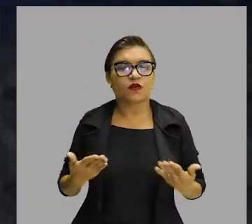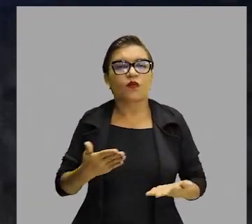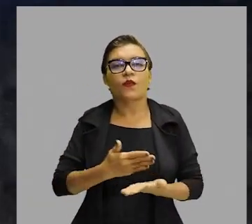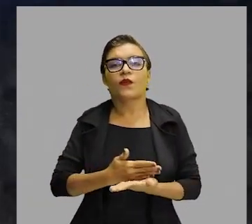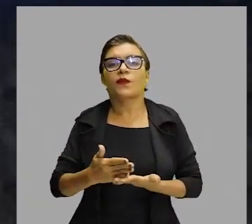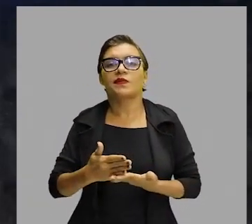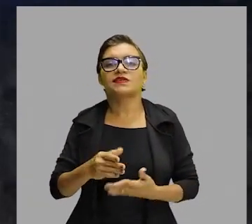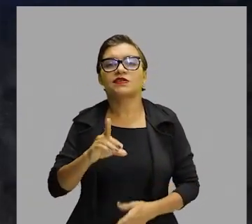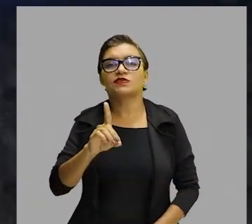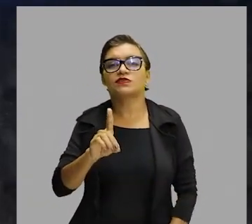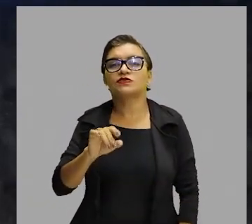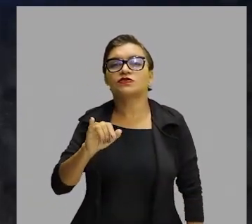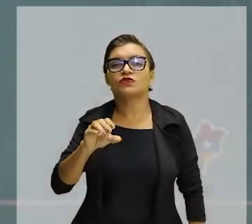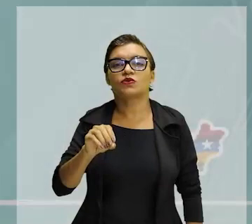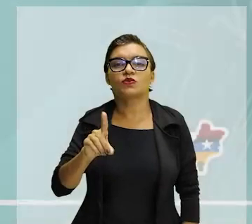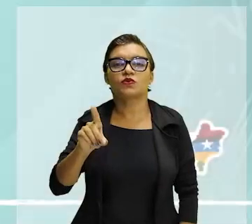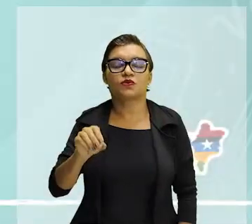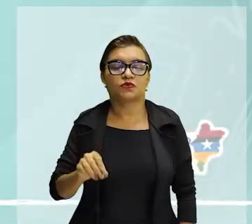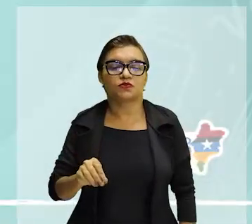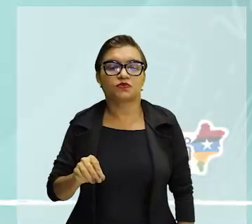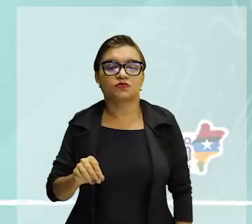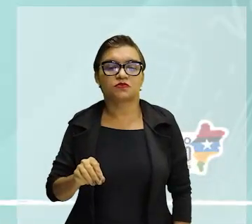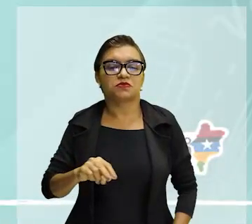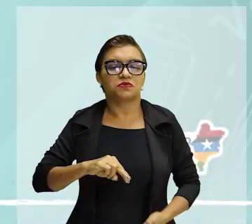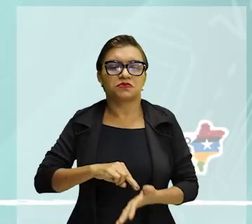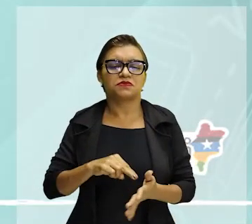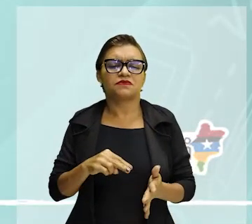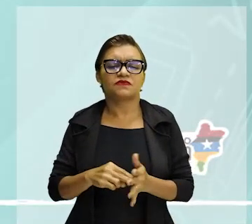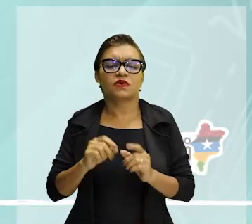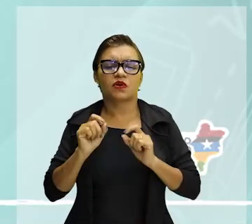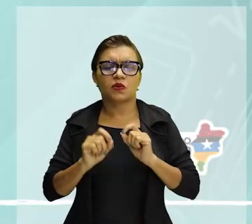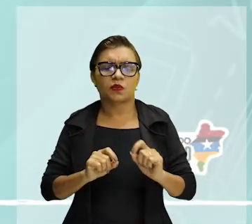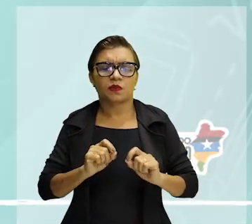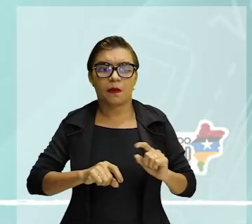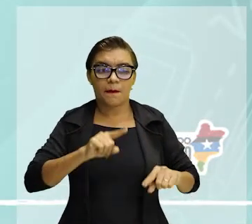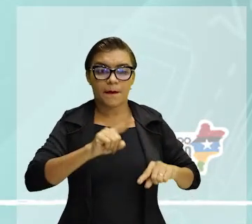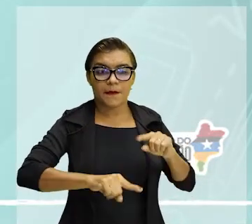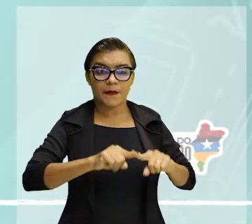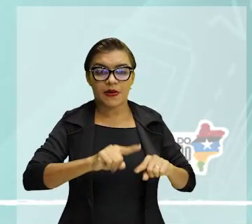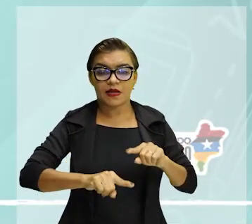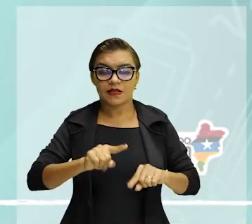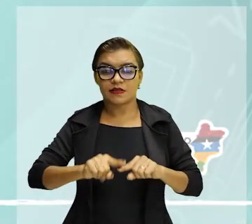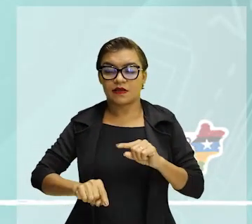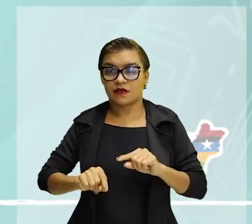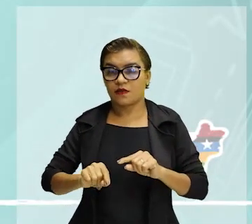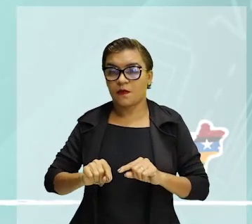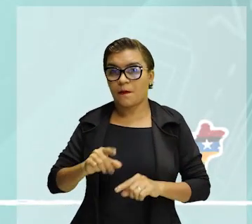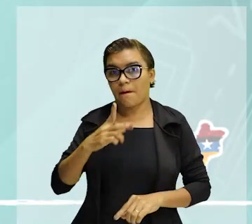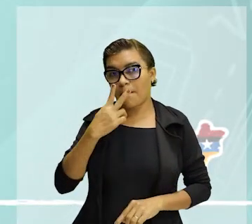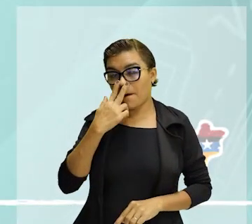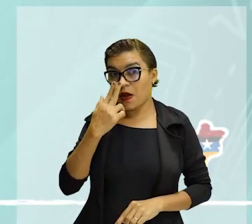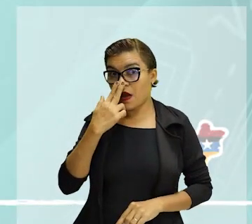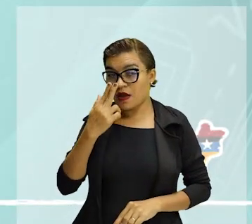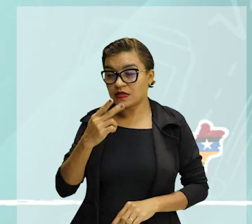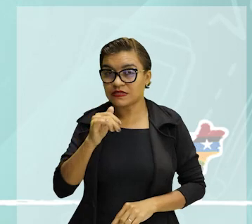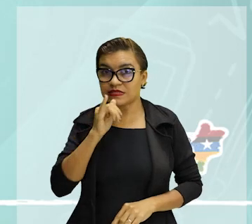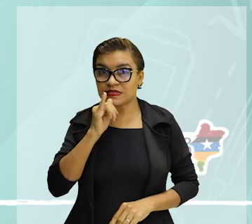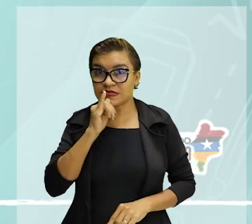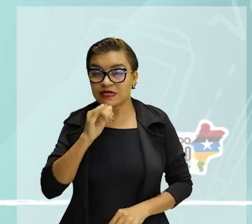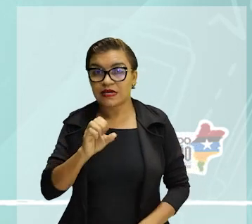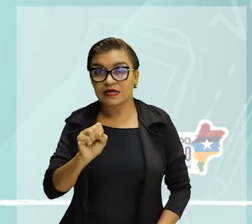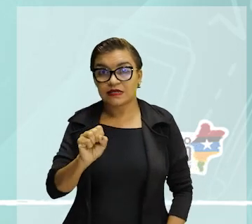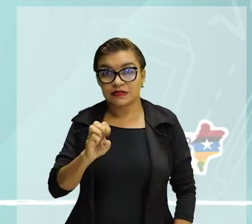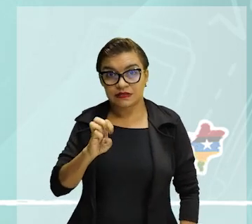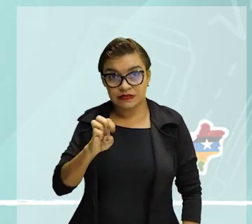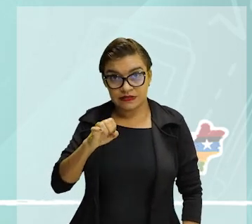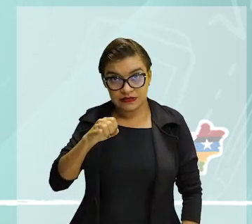né, o diodo, né? Então o diodo ele é um componente classificado como semicondutor. Lembra, né? Semicondutor